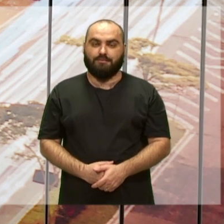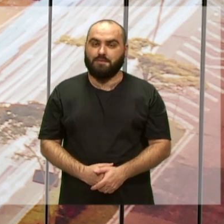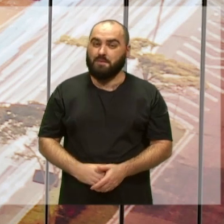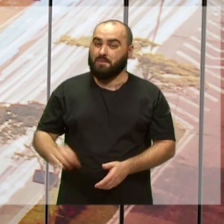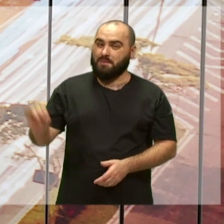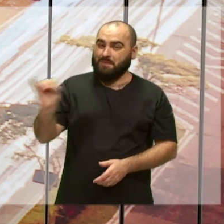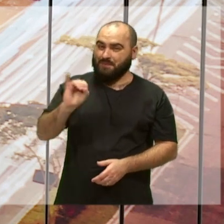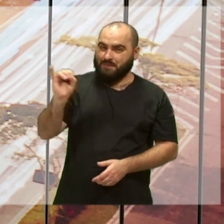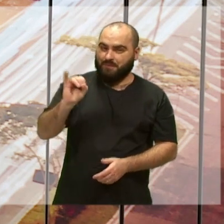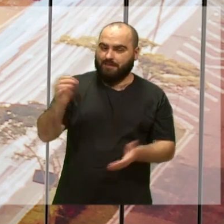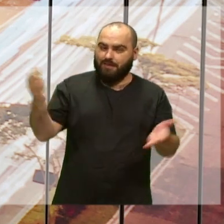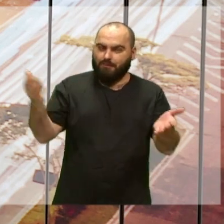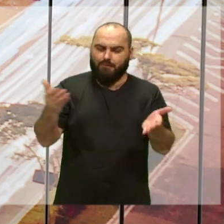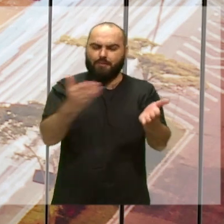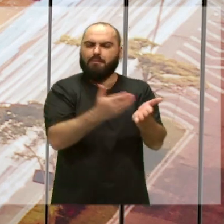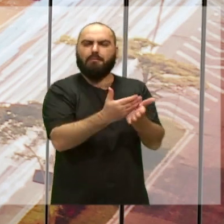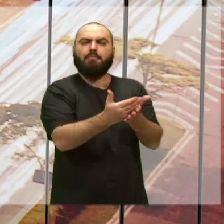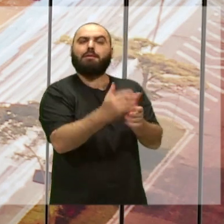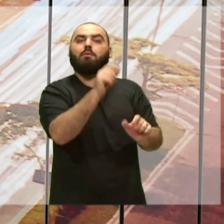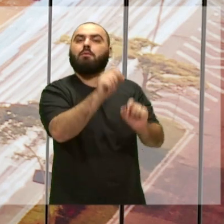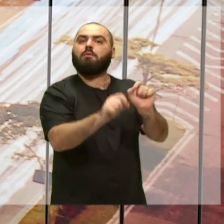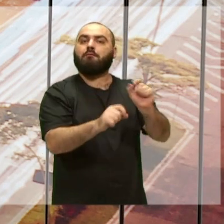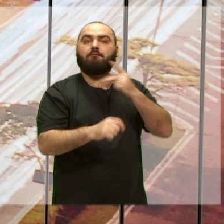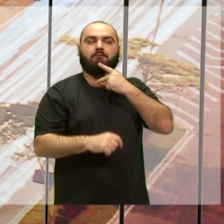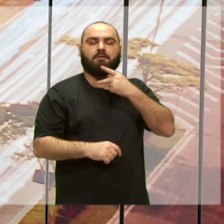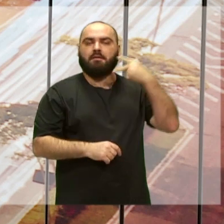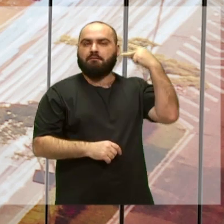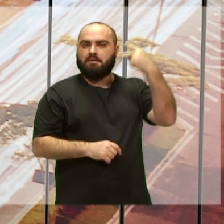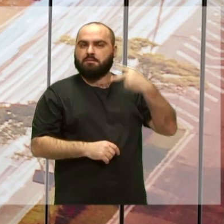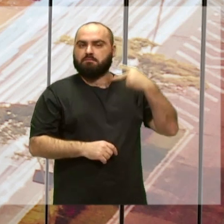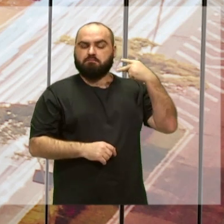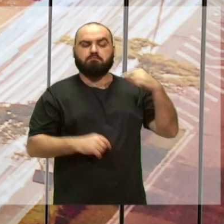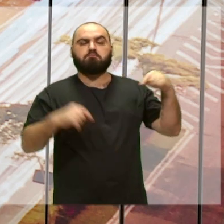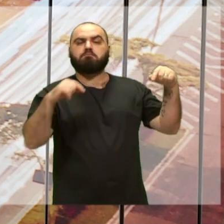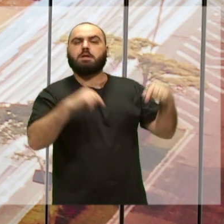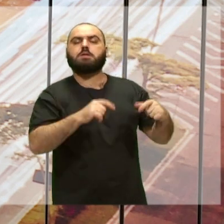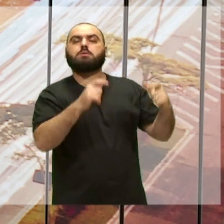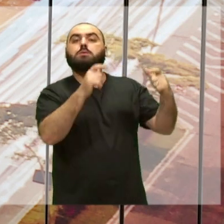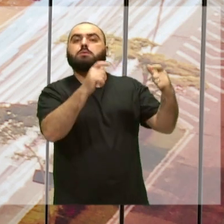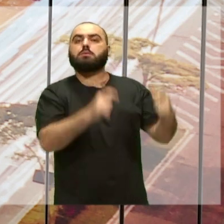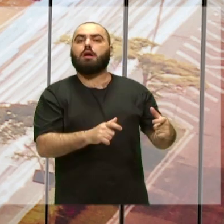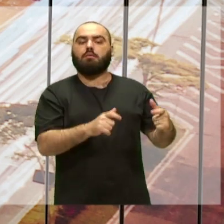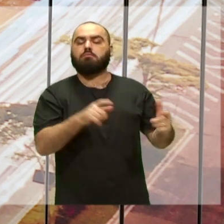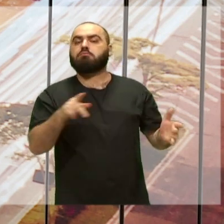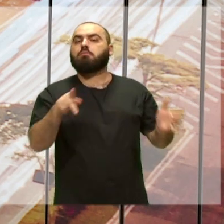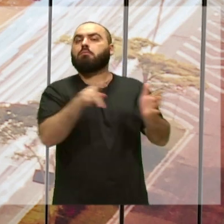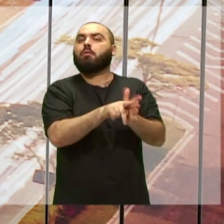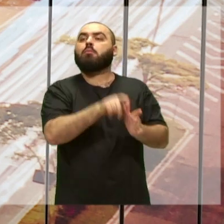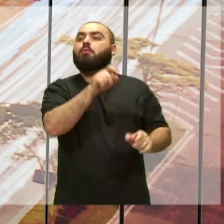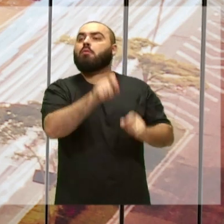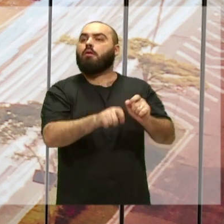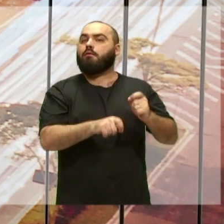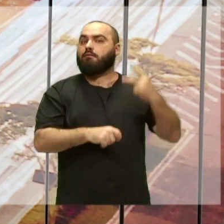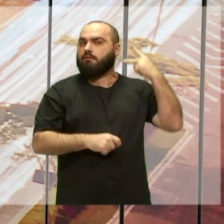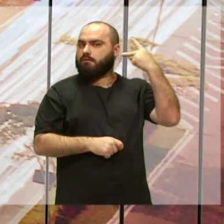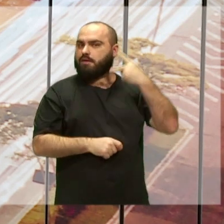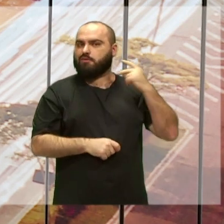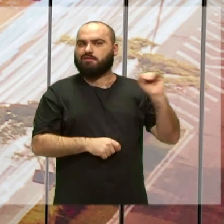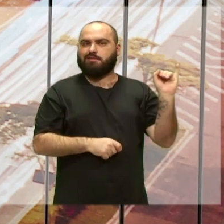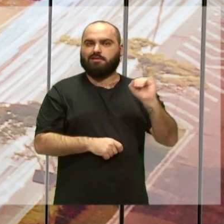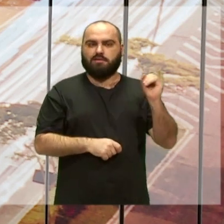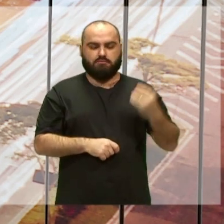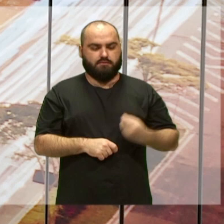Olá começa agora o fala Vereador este espaço destinado aos parlamentares de Itajaí para